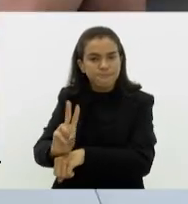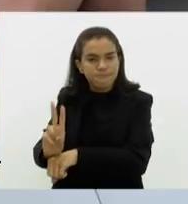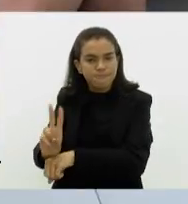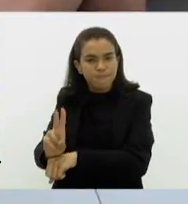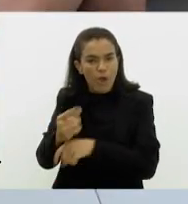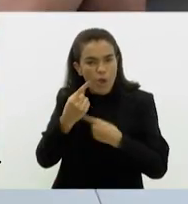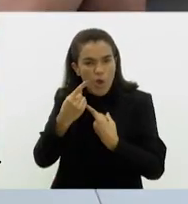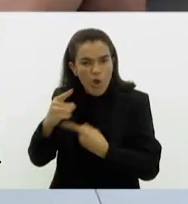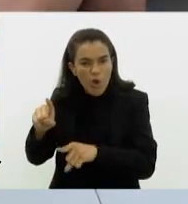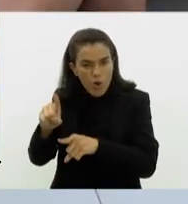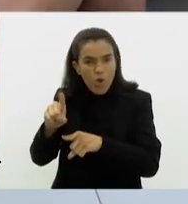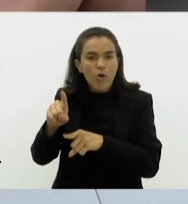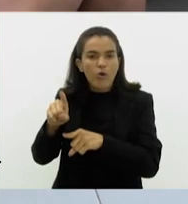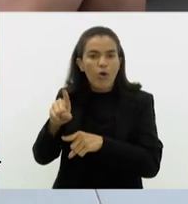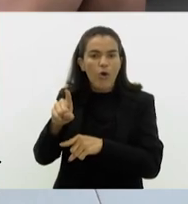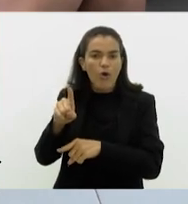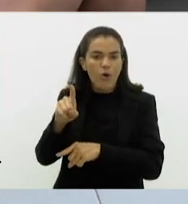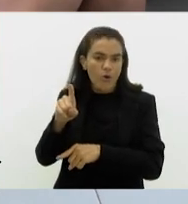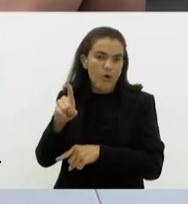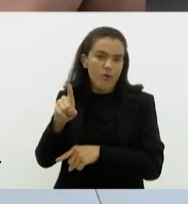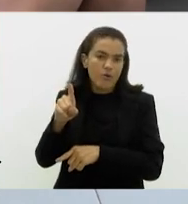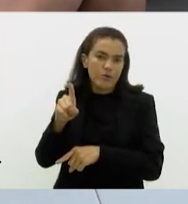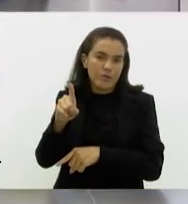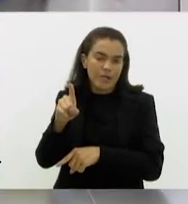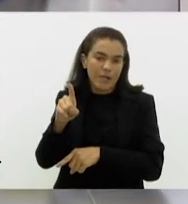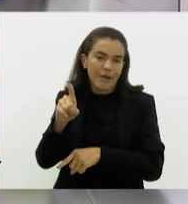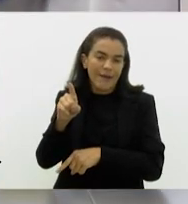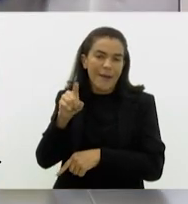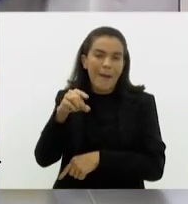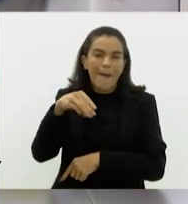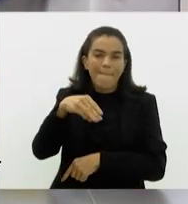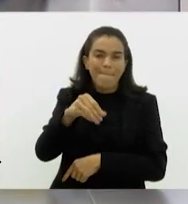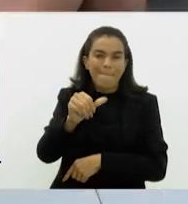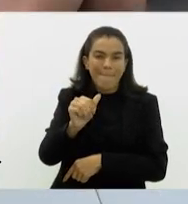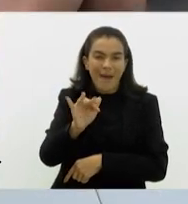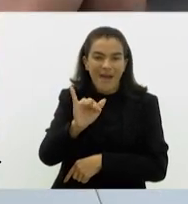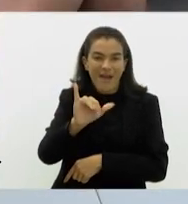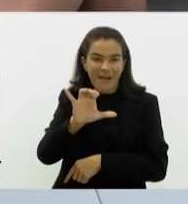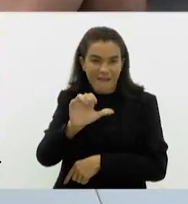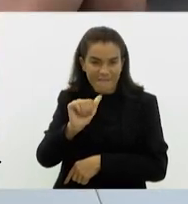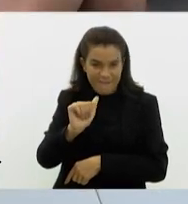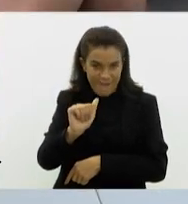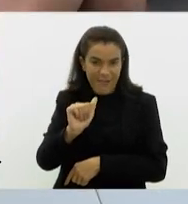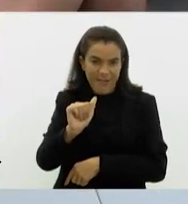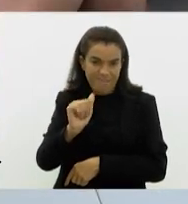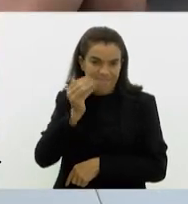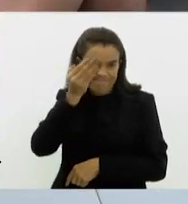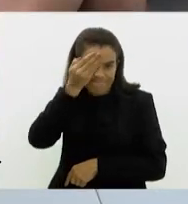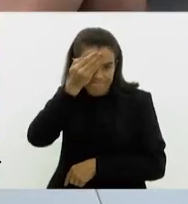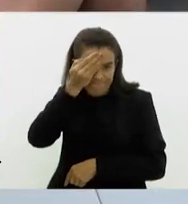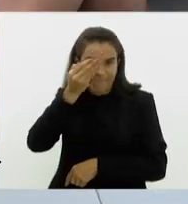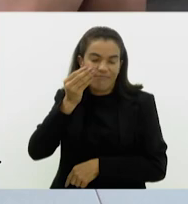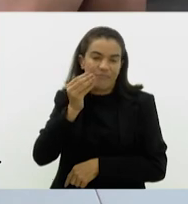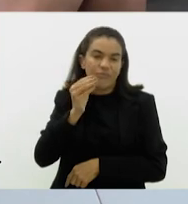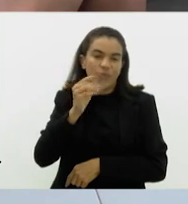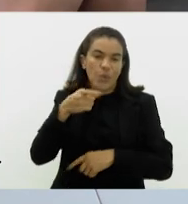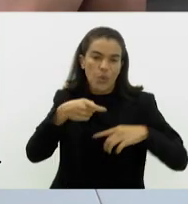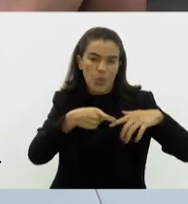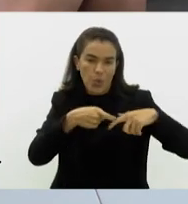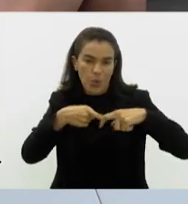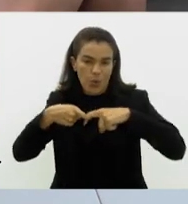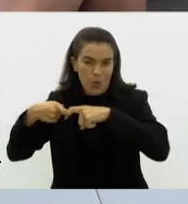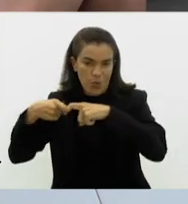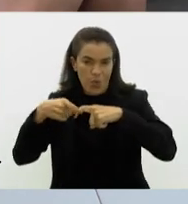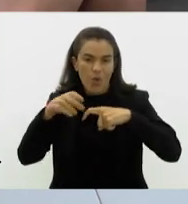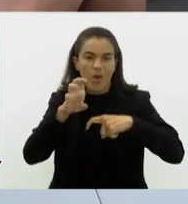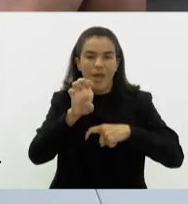máfia dos reboques... Foi o deputado Alain, eu era um coadjuvante. Não, eu sou que presidiu. Não só o deputado Alain, o deputado Felipe